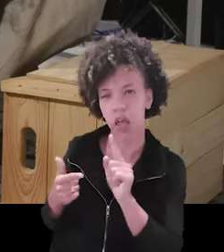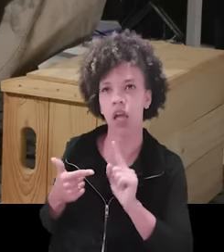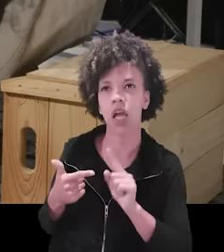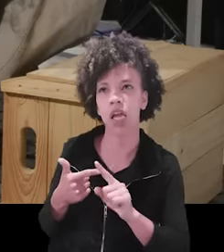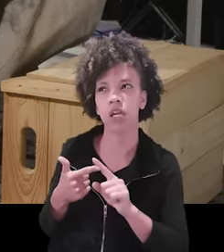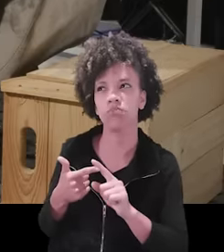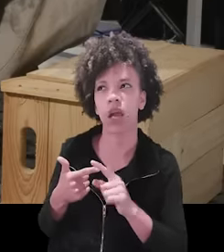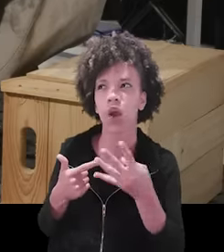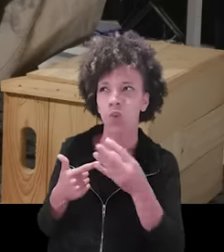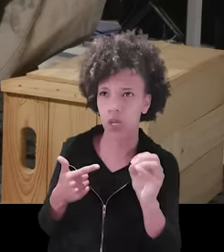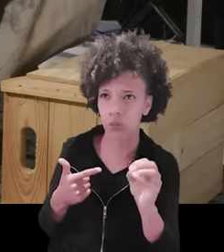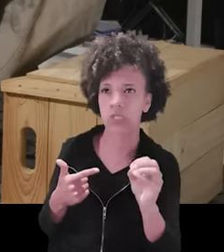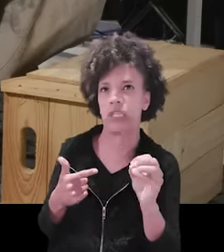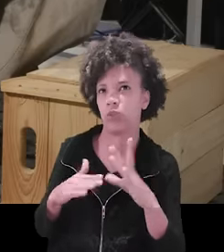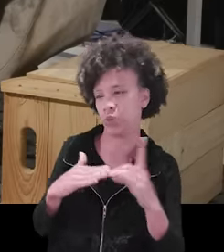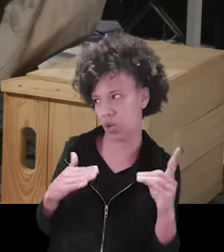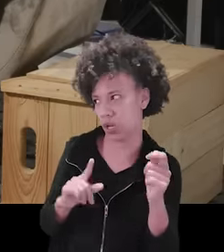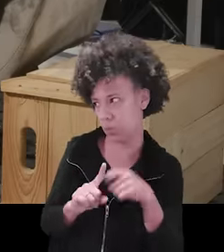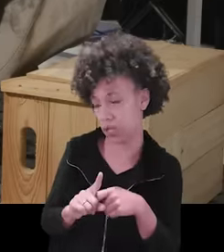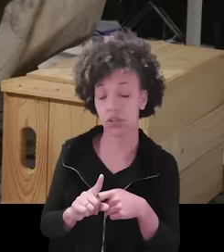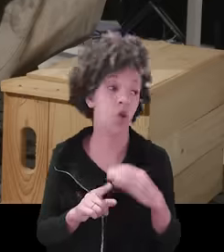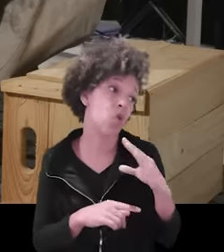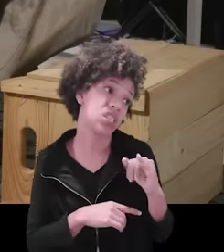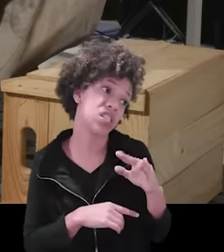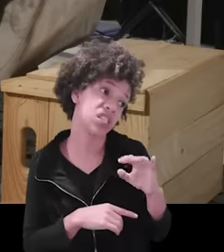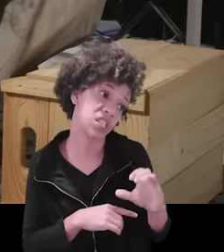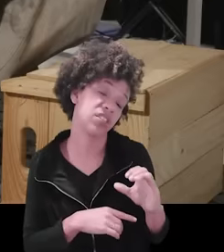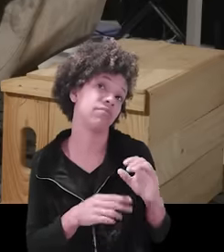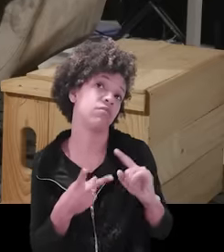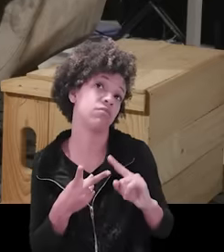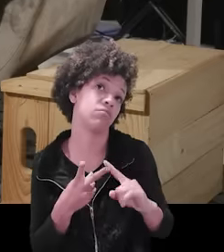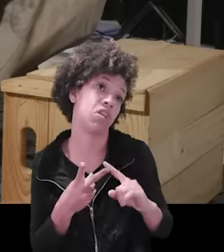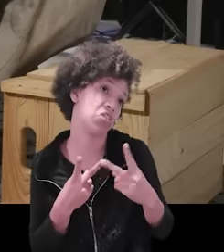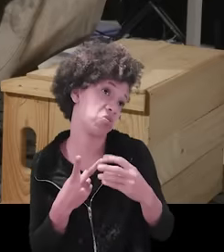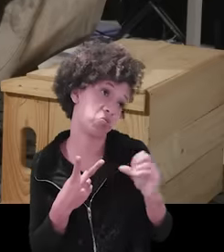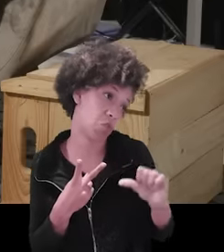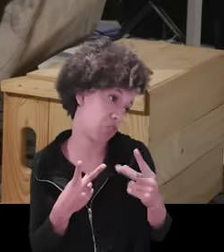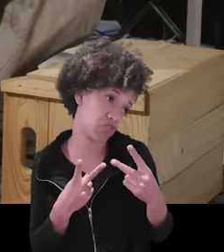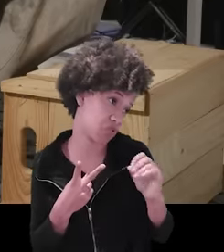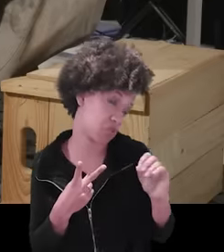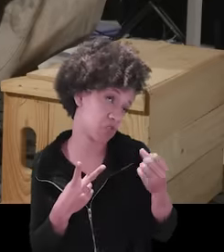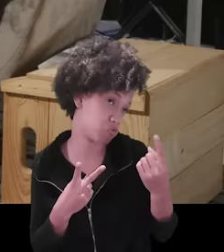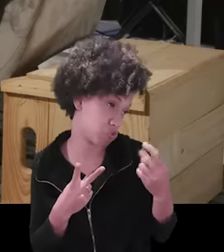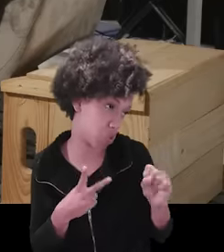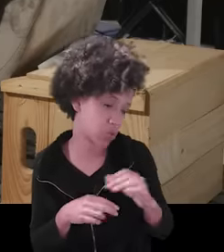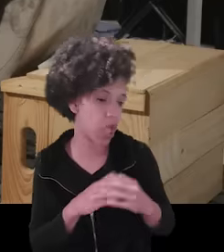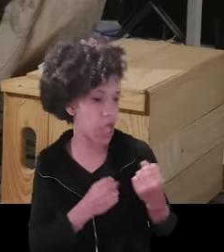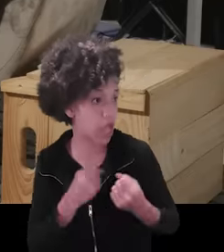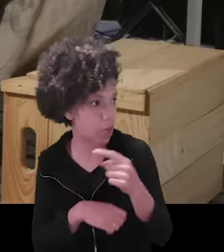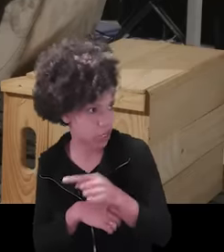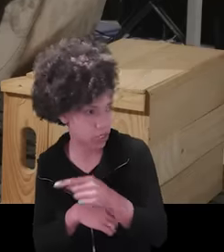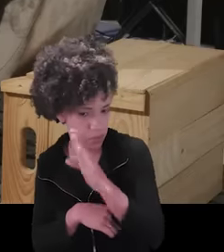Civic 2019 18 a isso é legal os carros são dela é barato as coisas lá